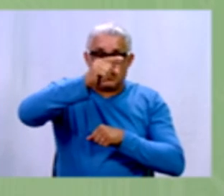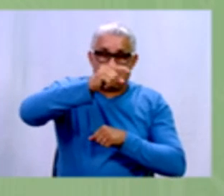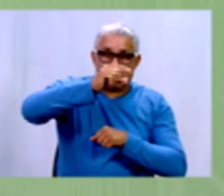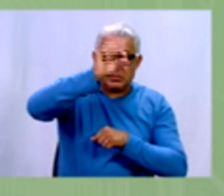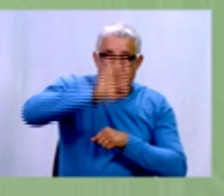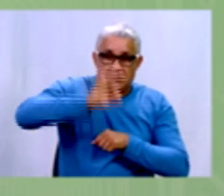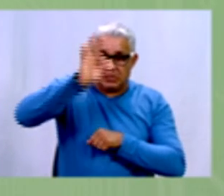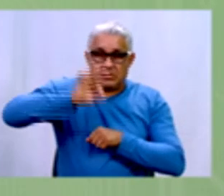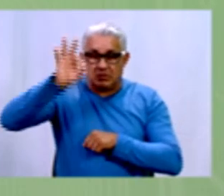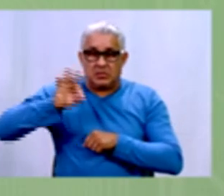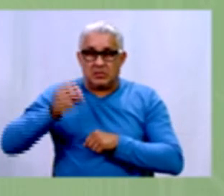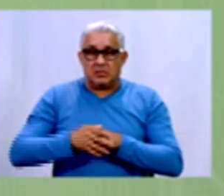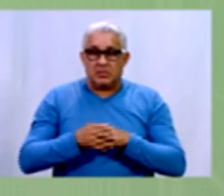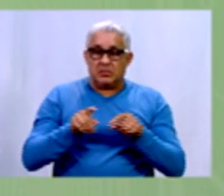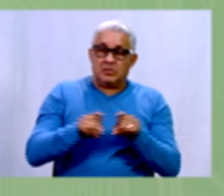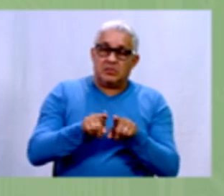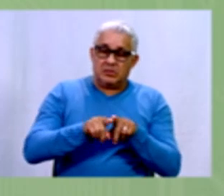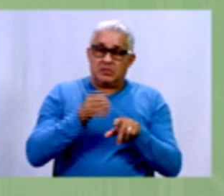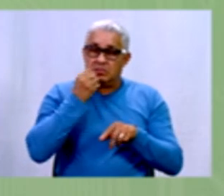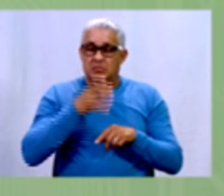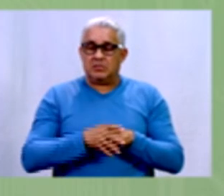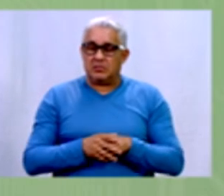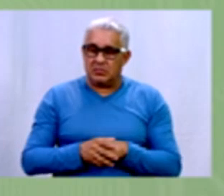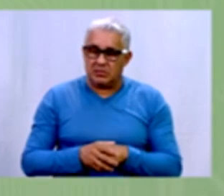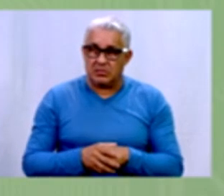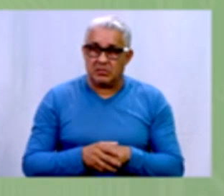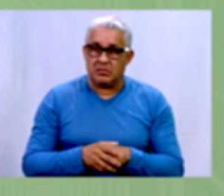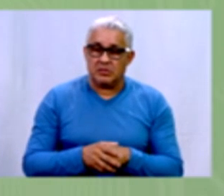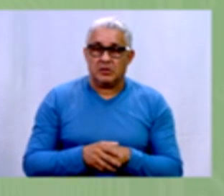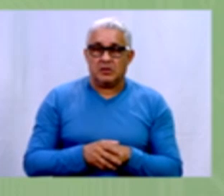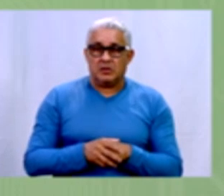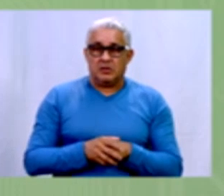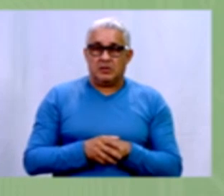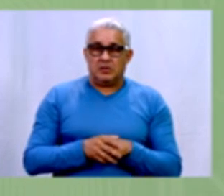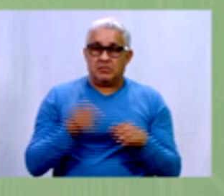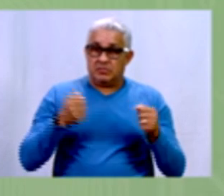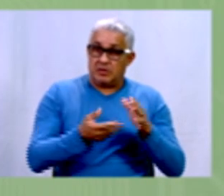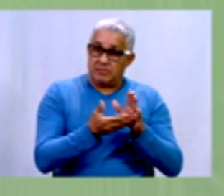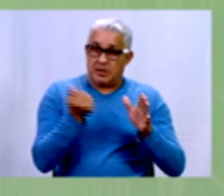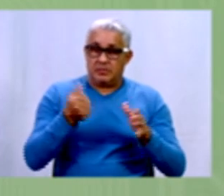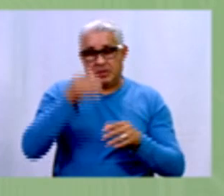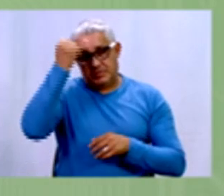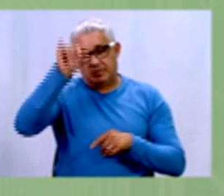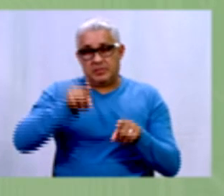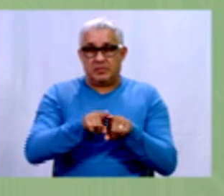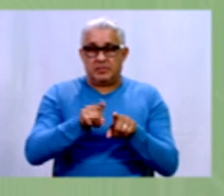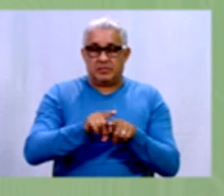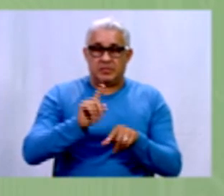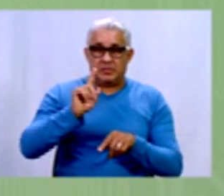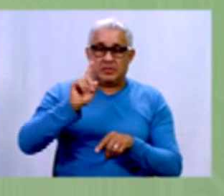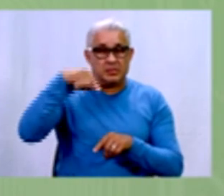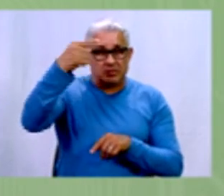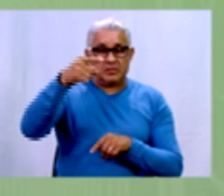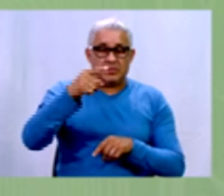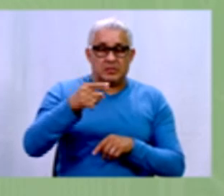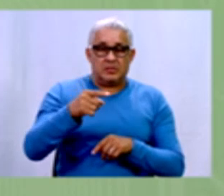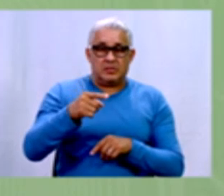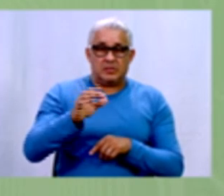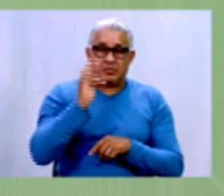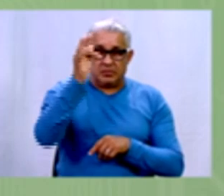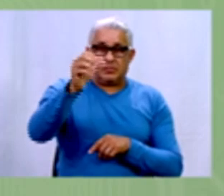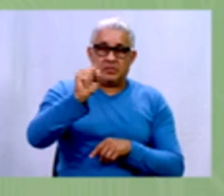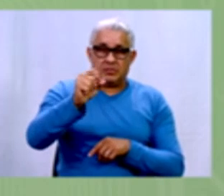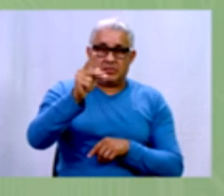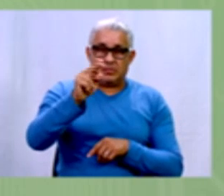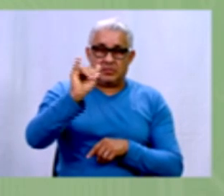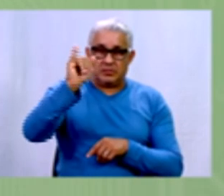foram adotadas e o que são práticas que não devem se repetir nos próximos sprints, né? E